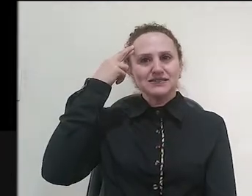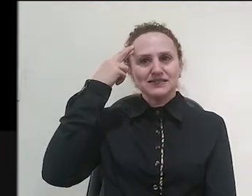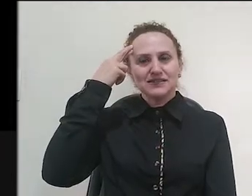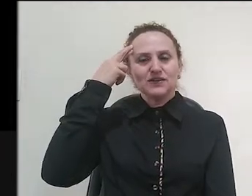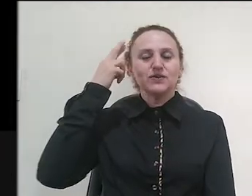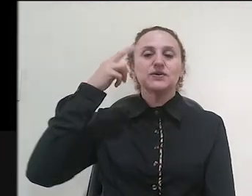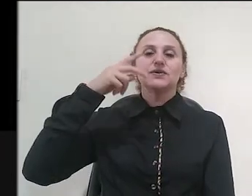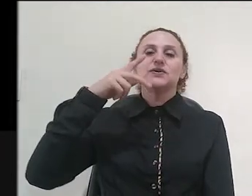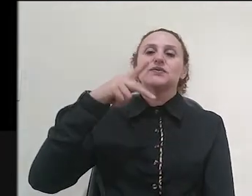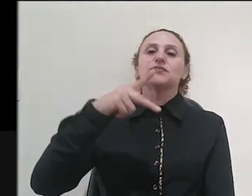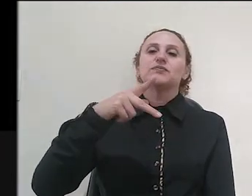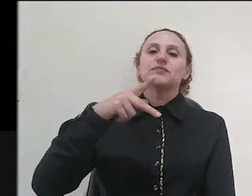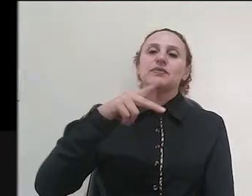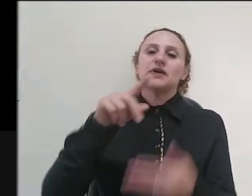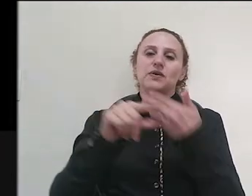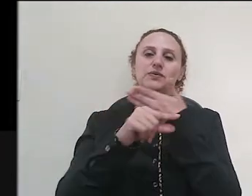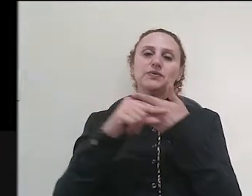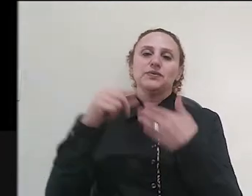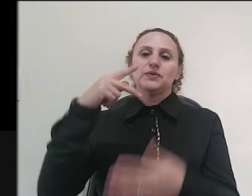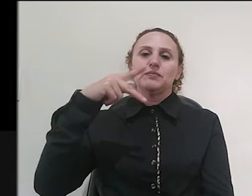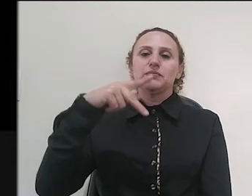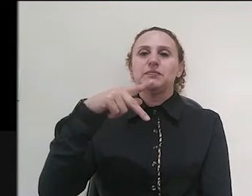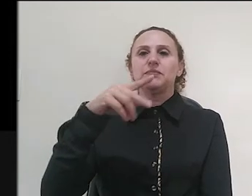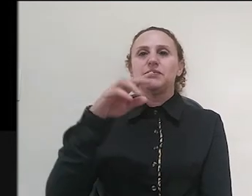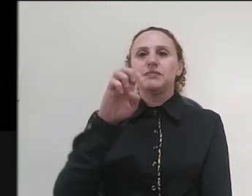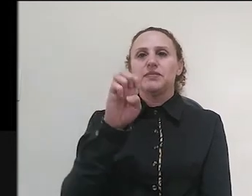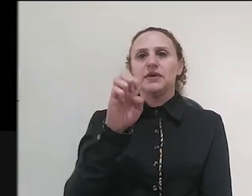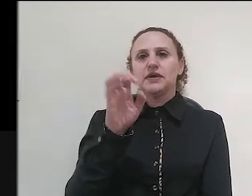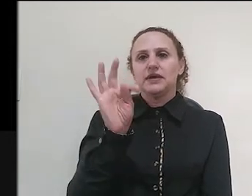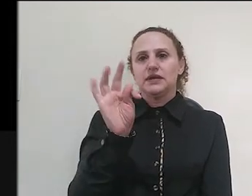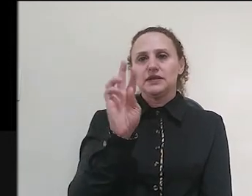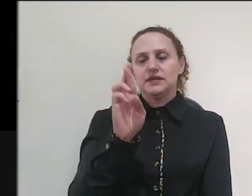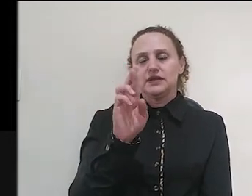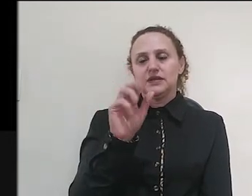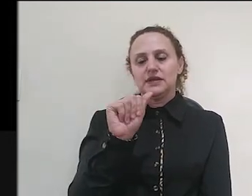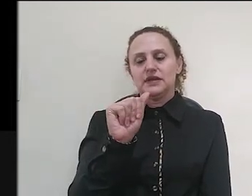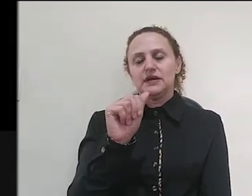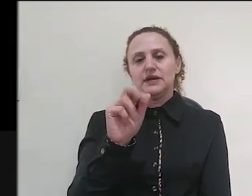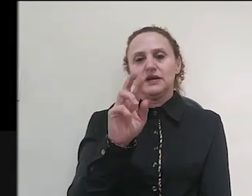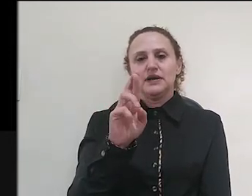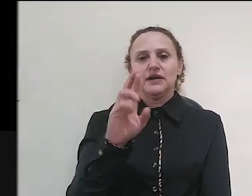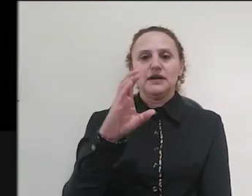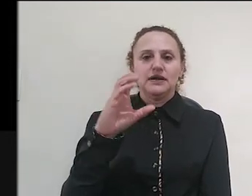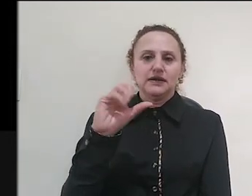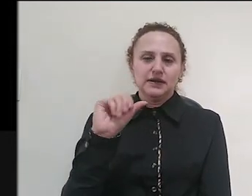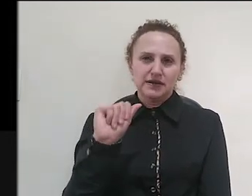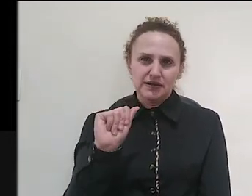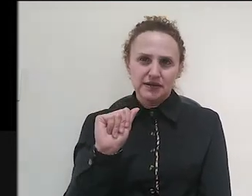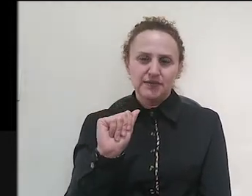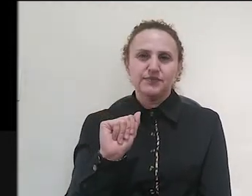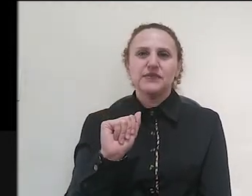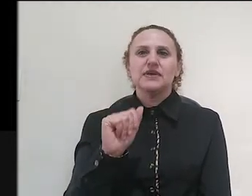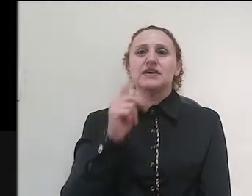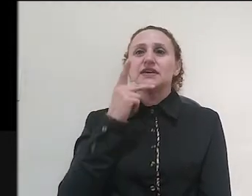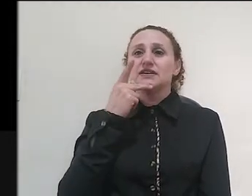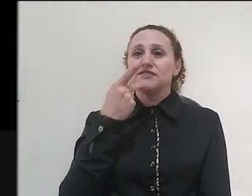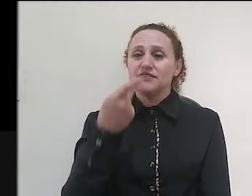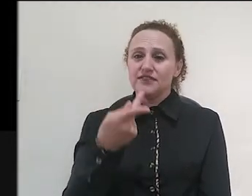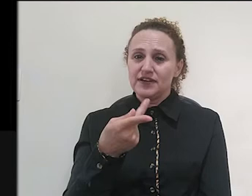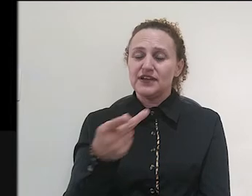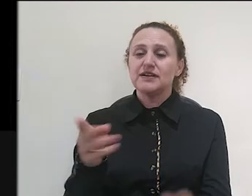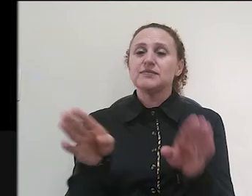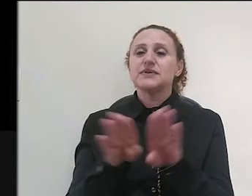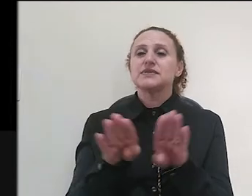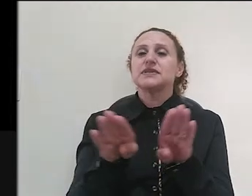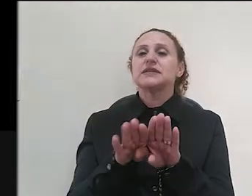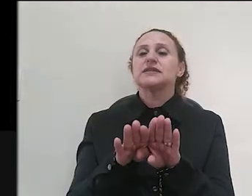conciliar opostos, é o poema do Petrarca, que vai influenciar, inclusive, o Camões, né, poeta importante da literatura portuguesa, que vocês vão estudar mais